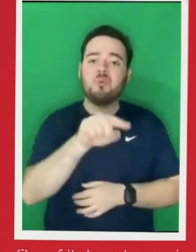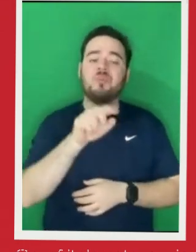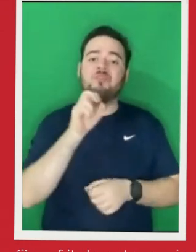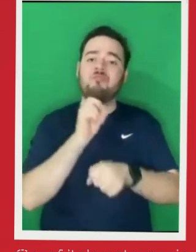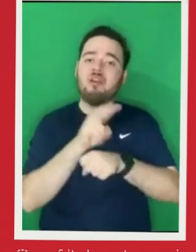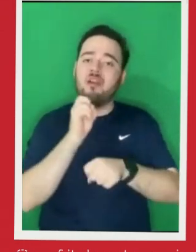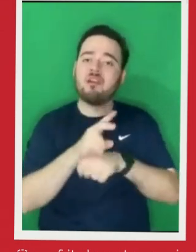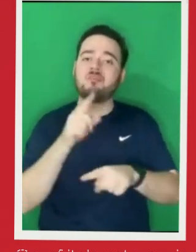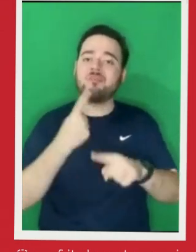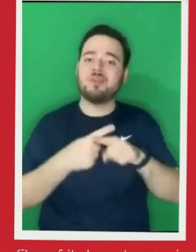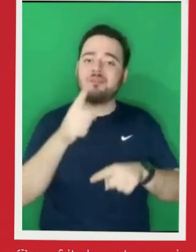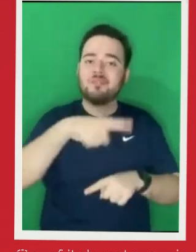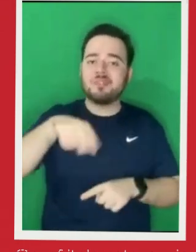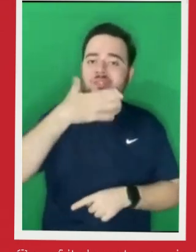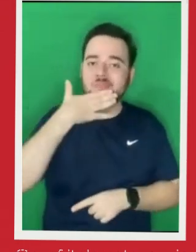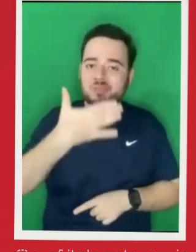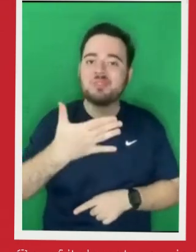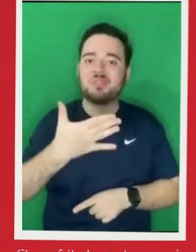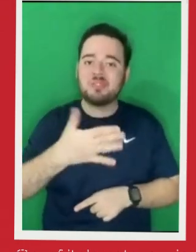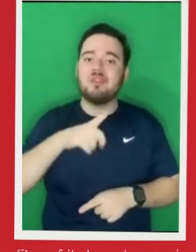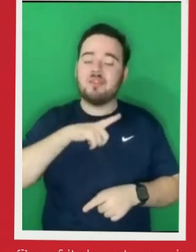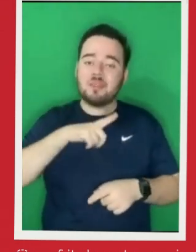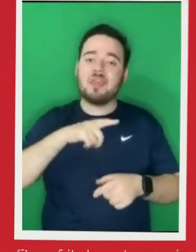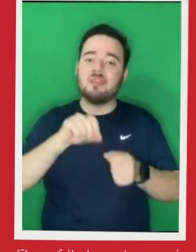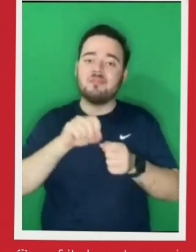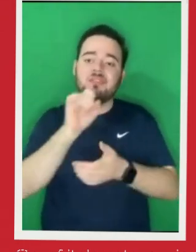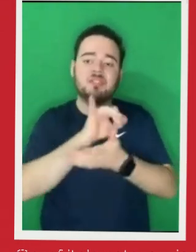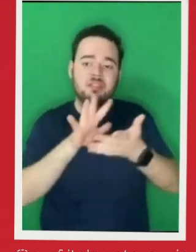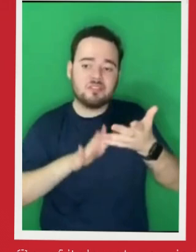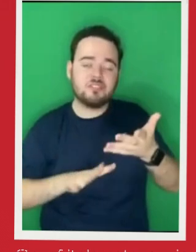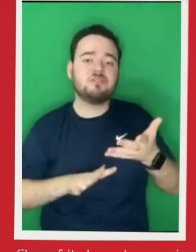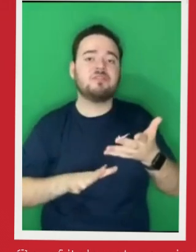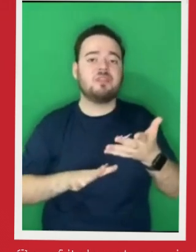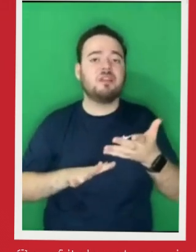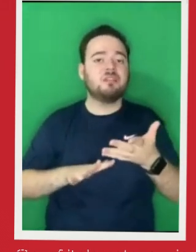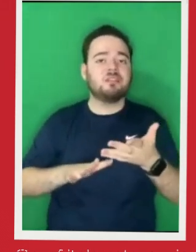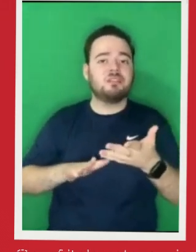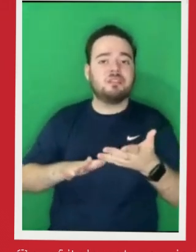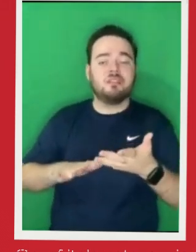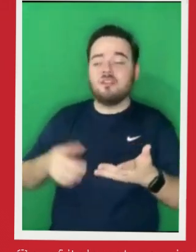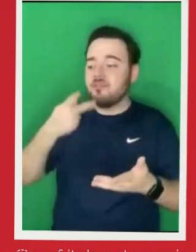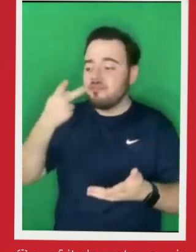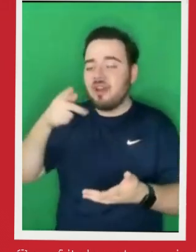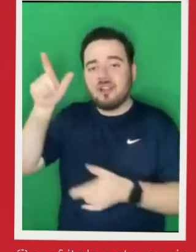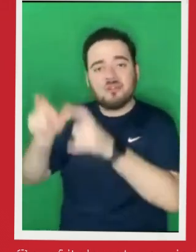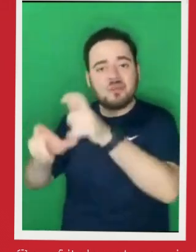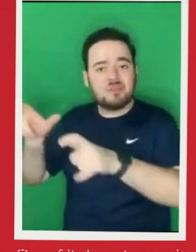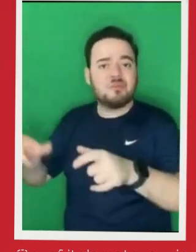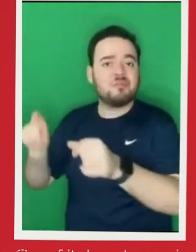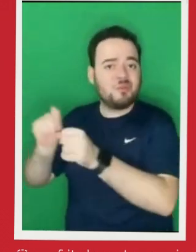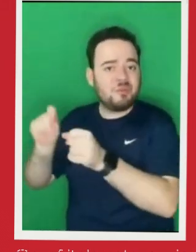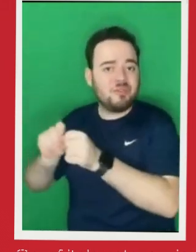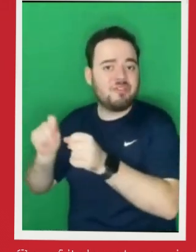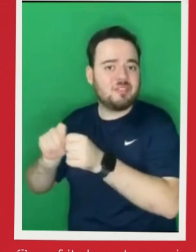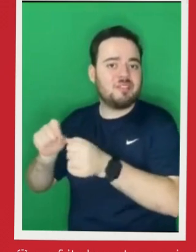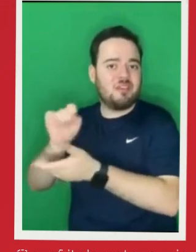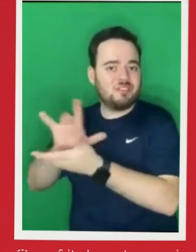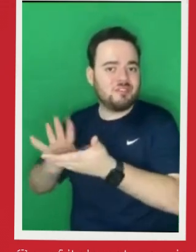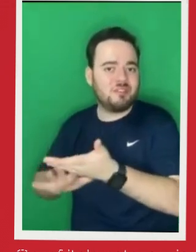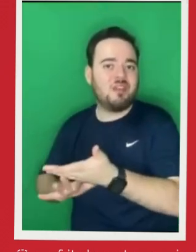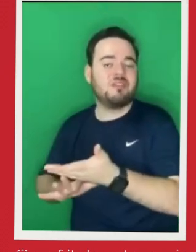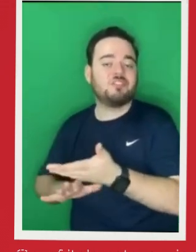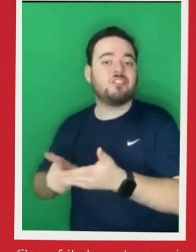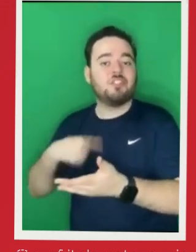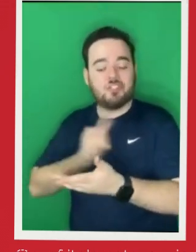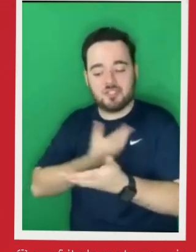vocês pediram. Vocês têm que fazer o dever. Então, cutuquem todo mundo que vocês conhecem para fazer esses deveres, porque a gente quer as